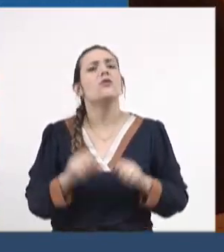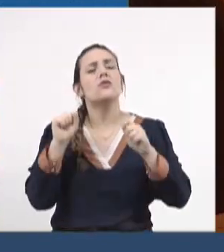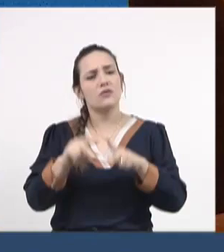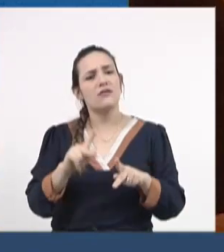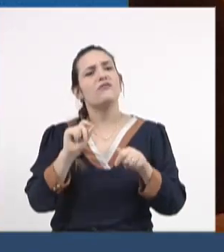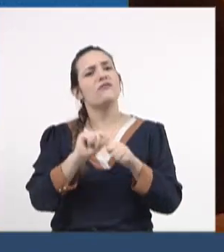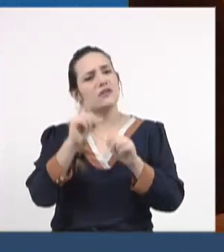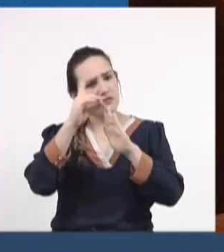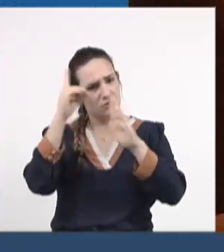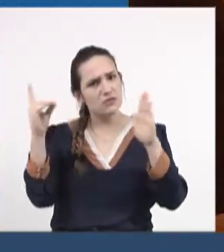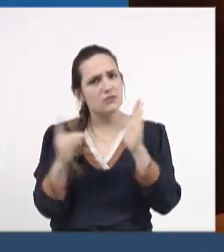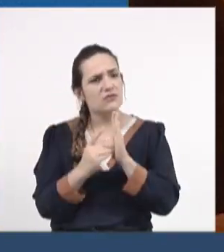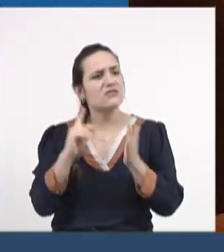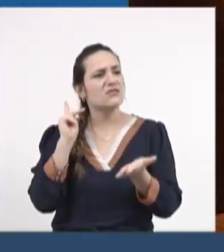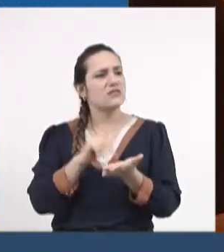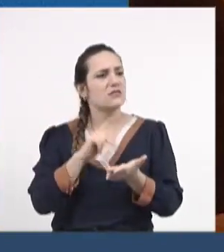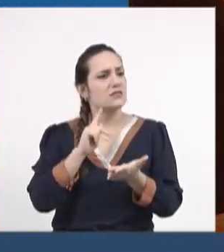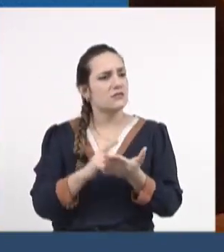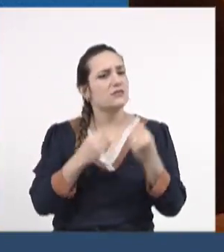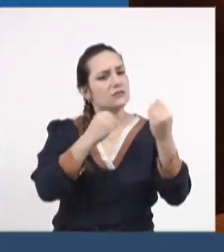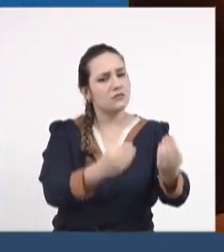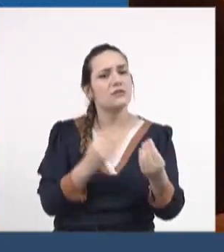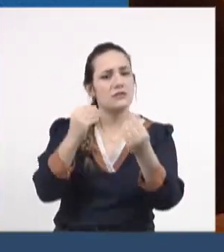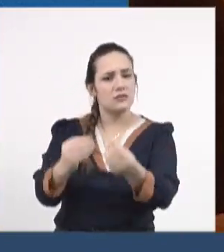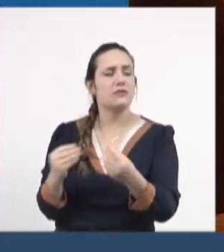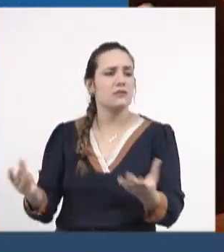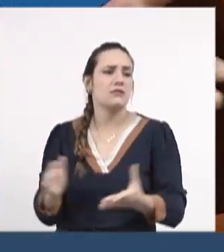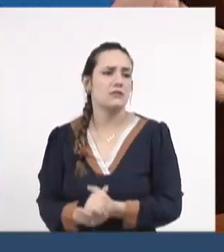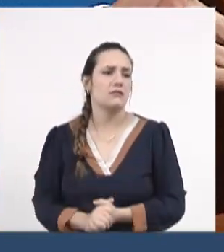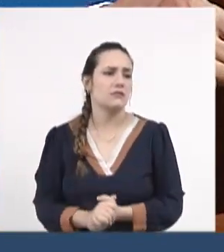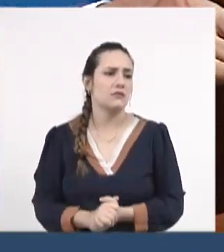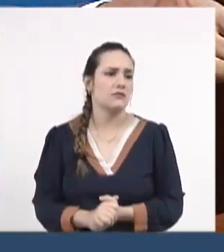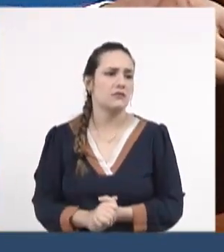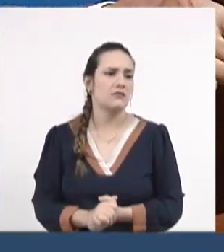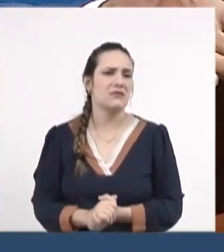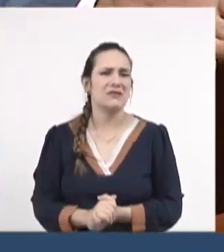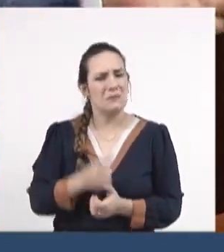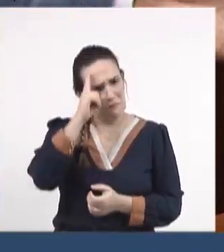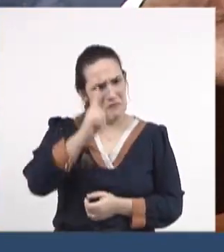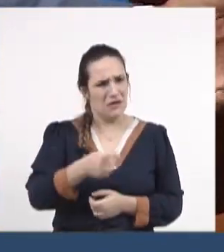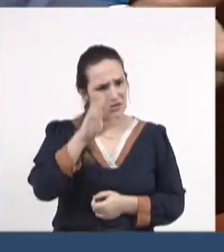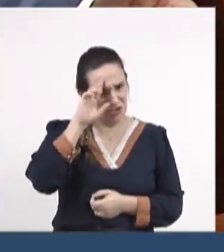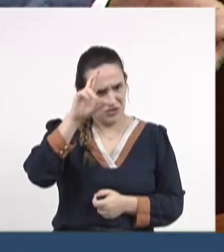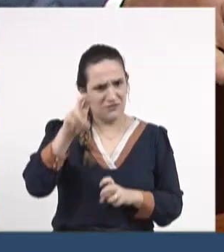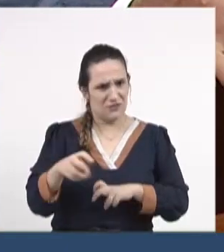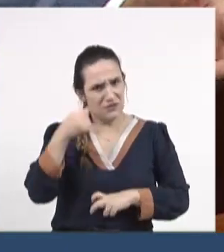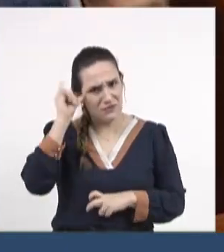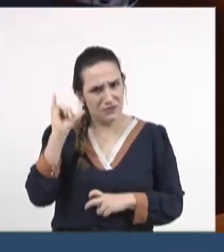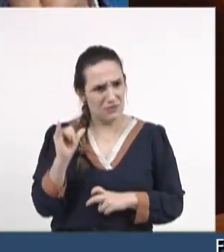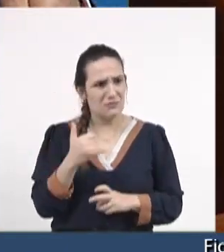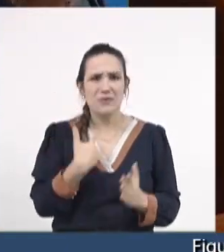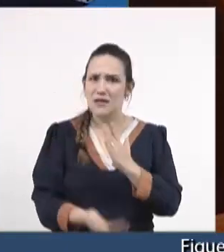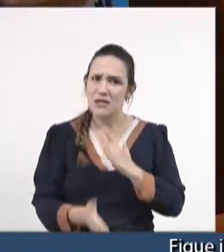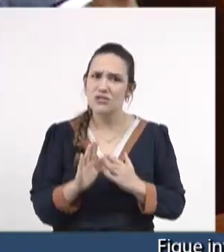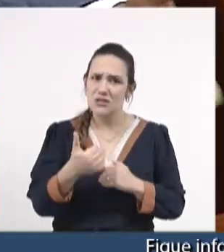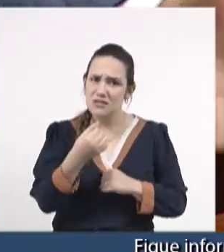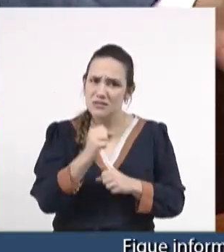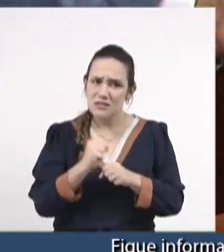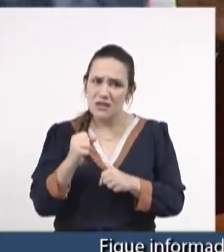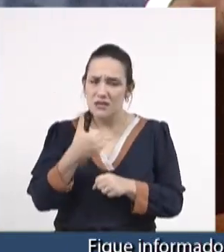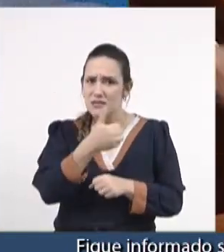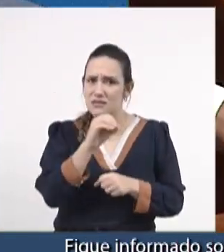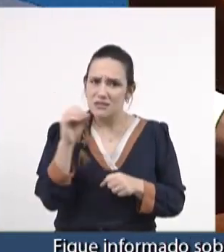faz um decreto homologando as terras para incorporar no patrimônio da União e tira o produtor rural de 50, 100 anos,